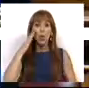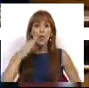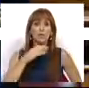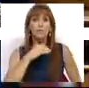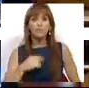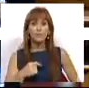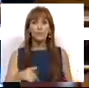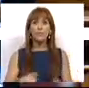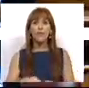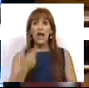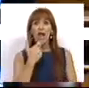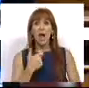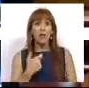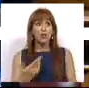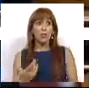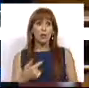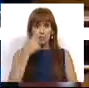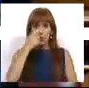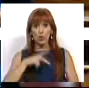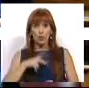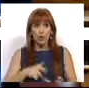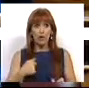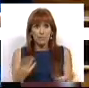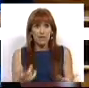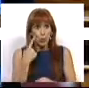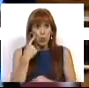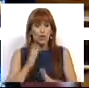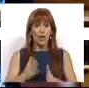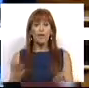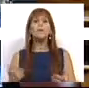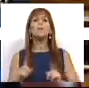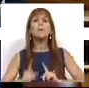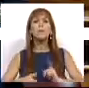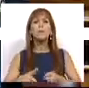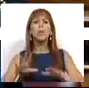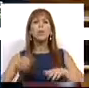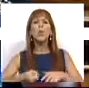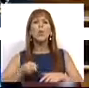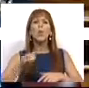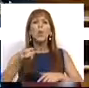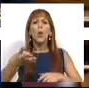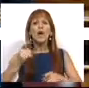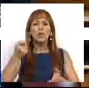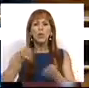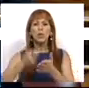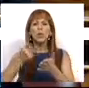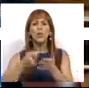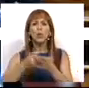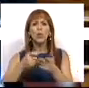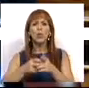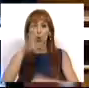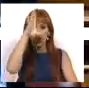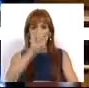que, cuja resposta os portugueses julgo que deveriam conhecer, que é quanto é que custaria